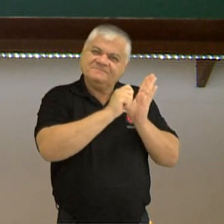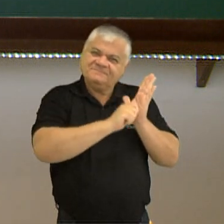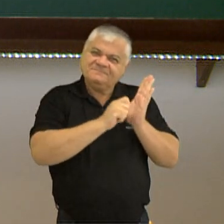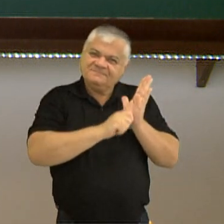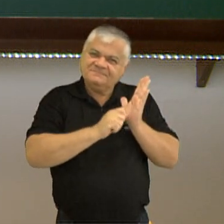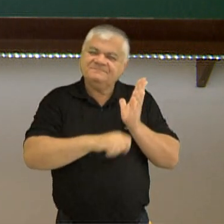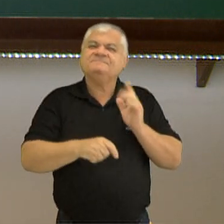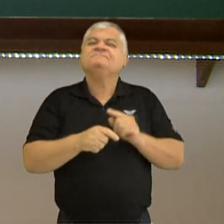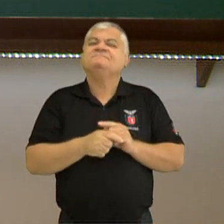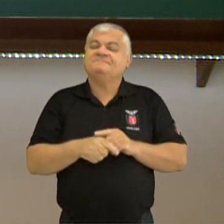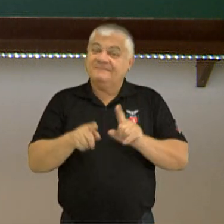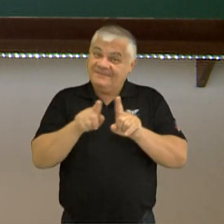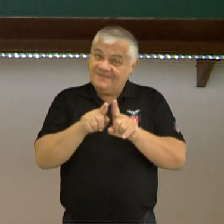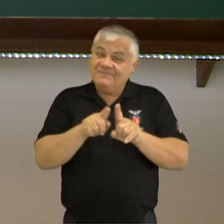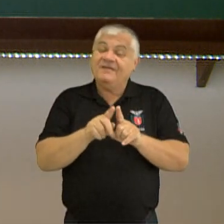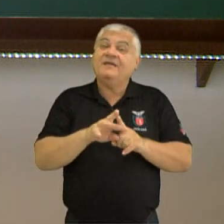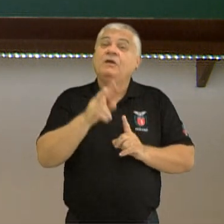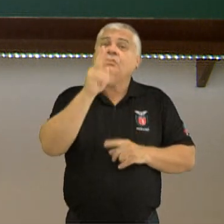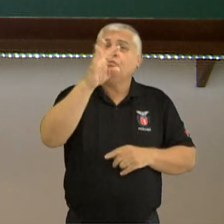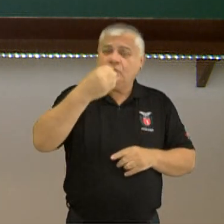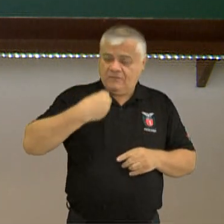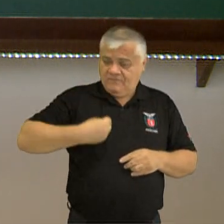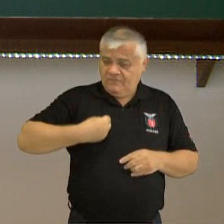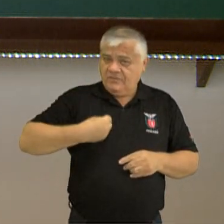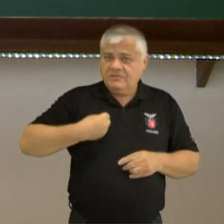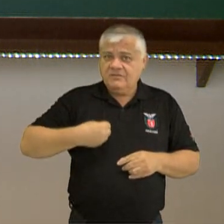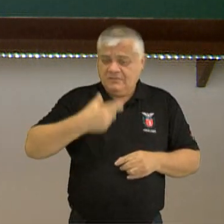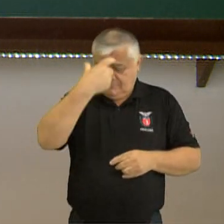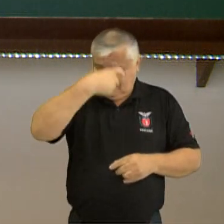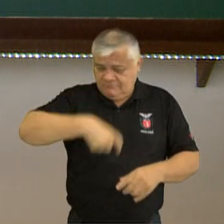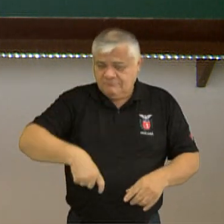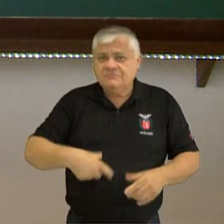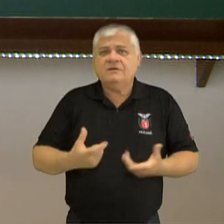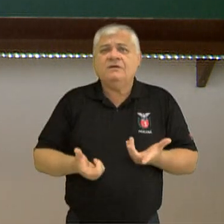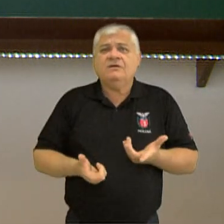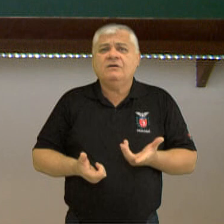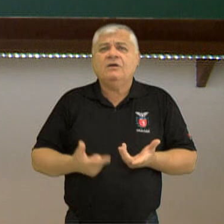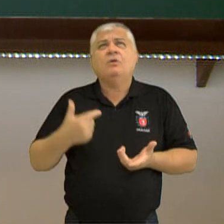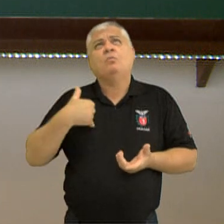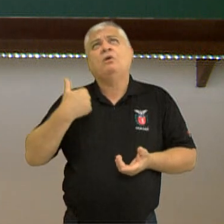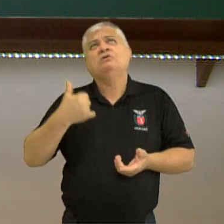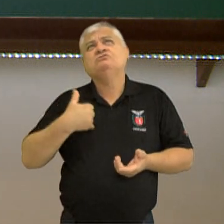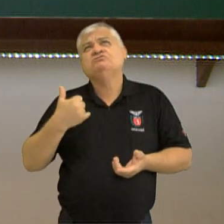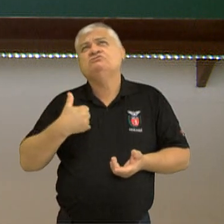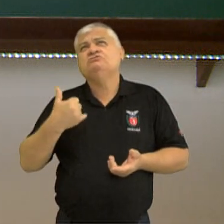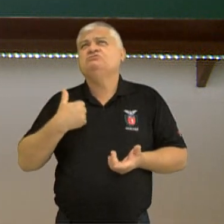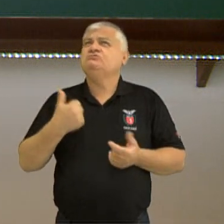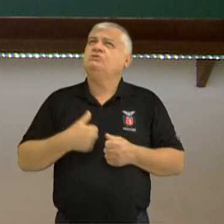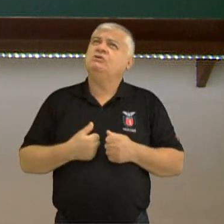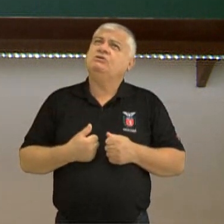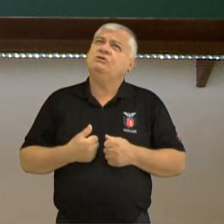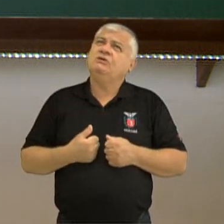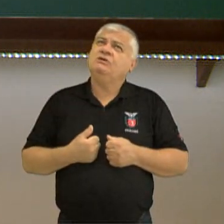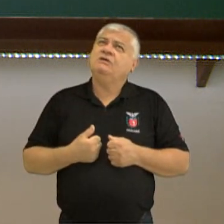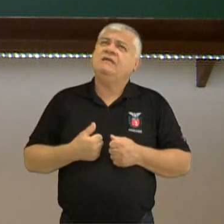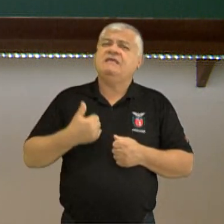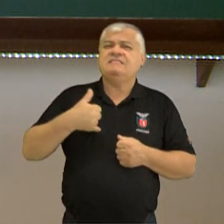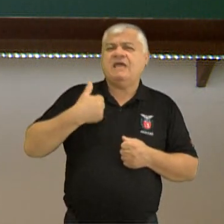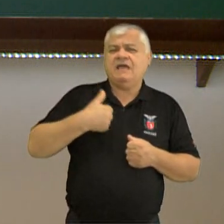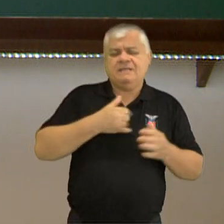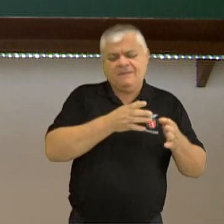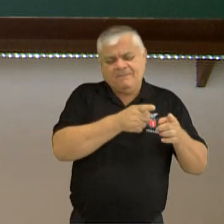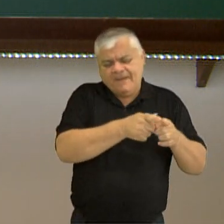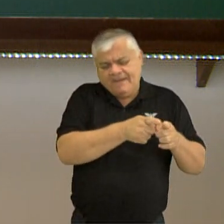biovida, grafia escrita, biografia. A sua biografia. Quando eu tinha 2 anos, quando